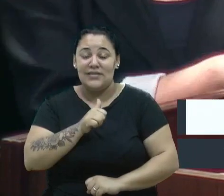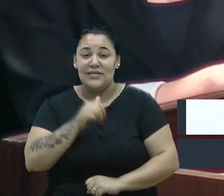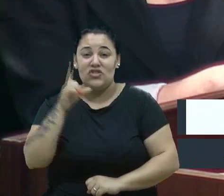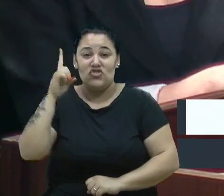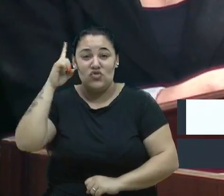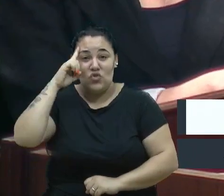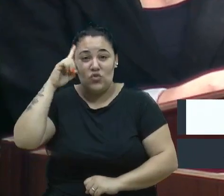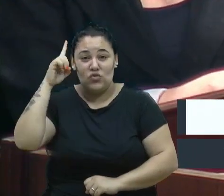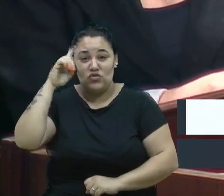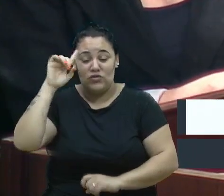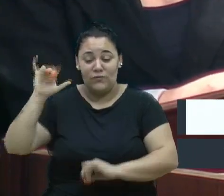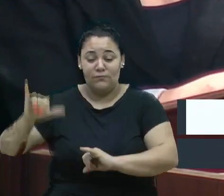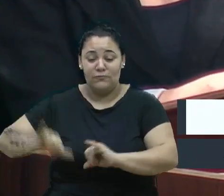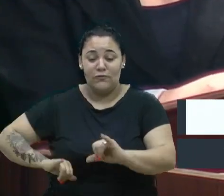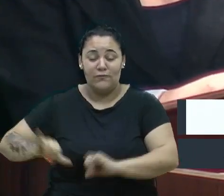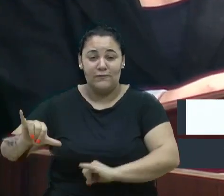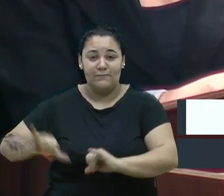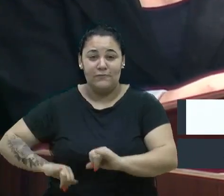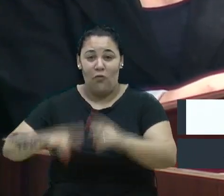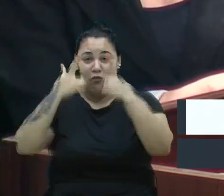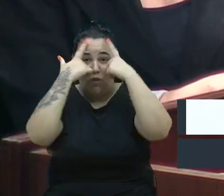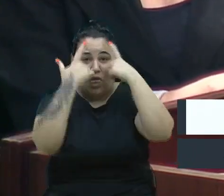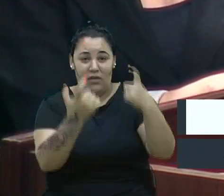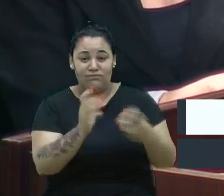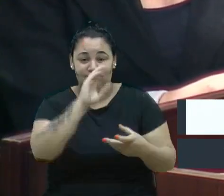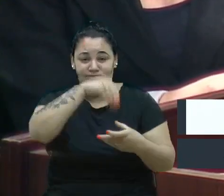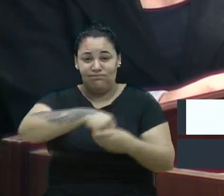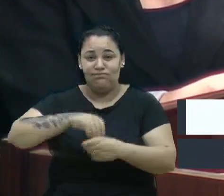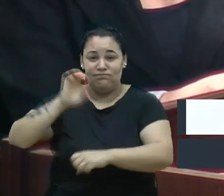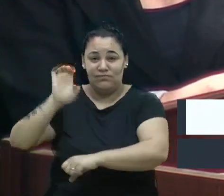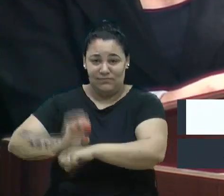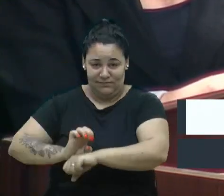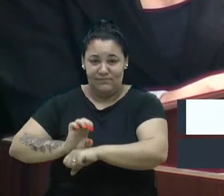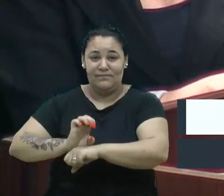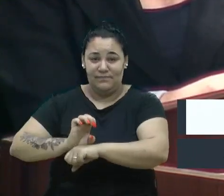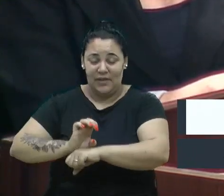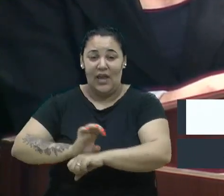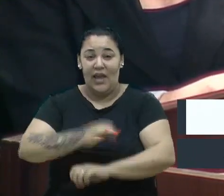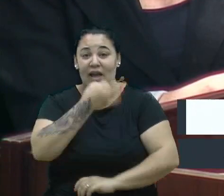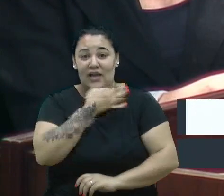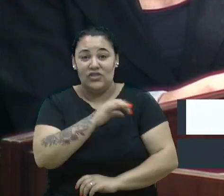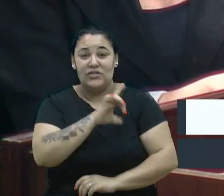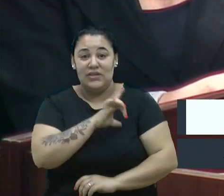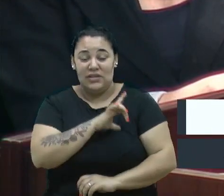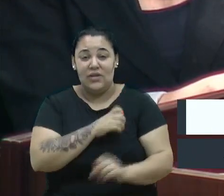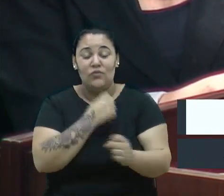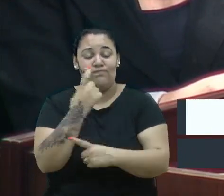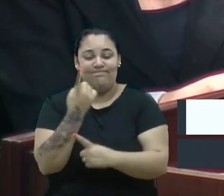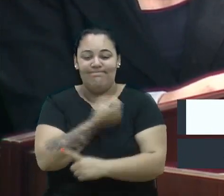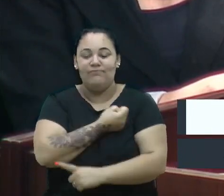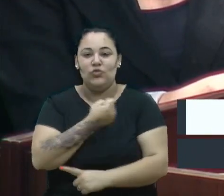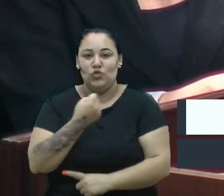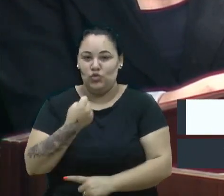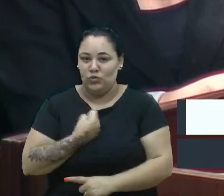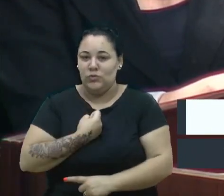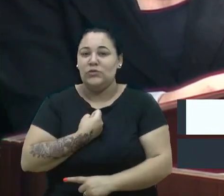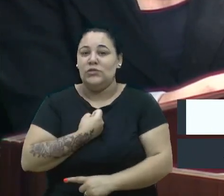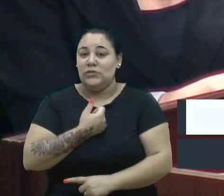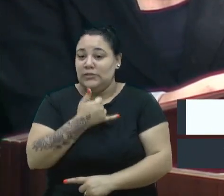algum tipo de agressão no nosso Estado. Em Caxias do Sul, também temos alguns números